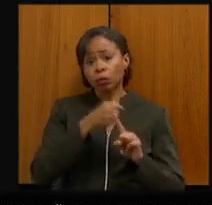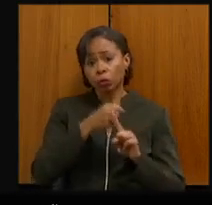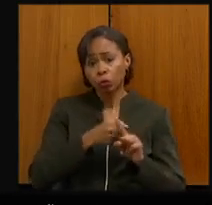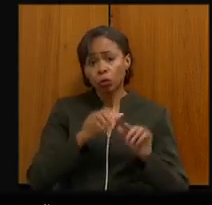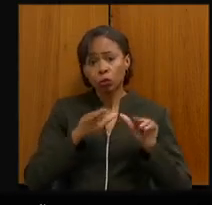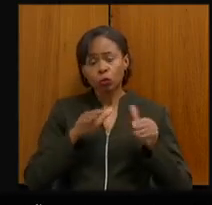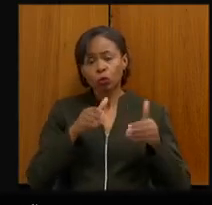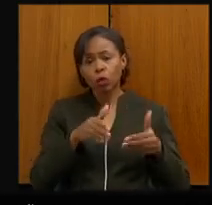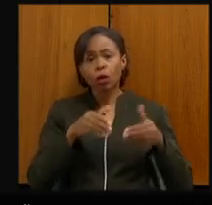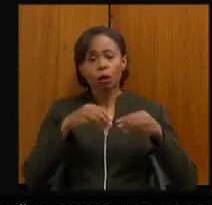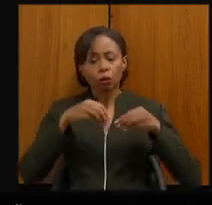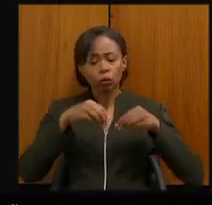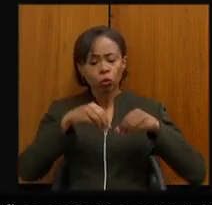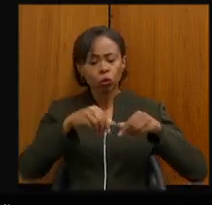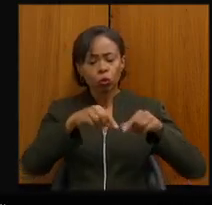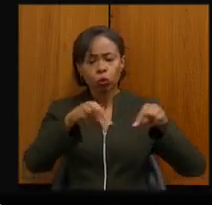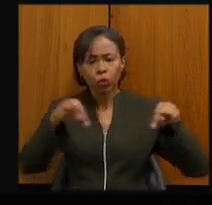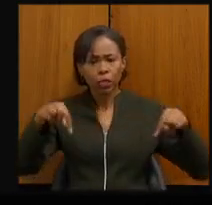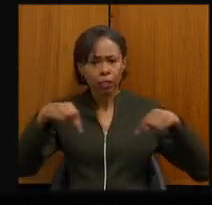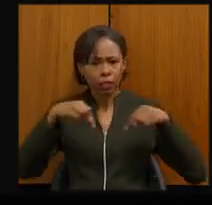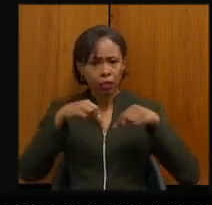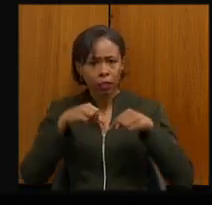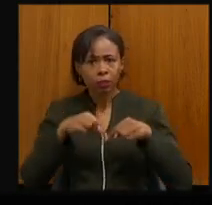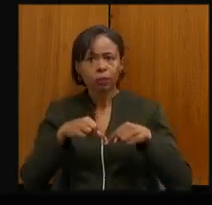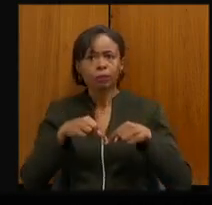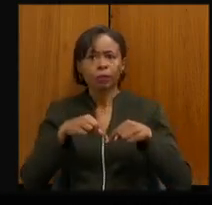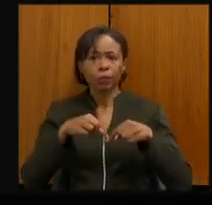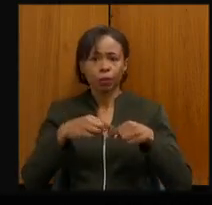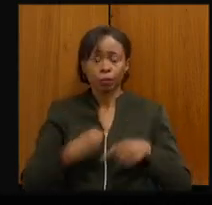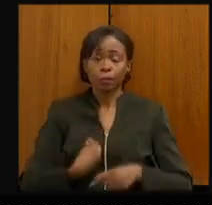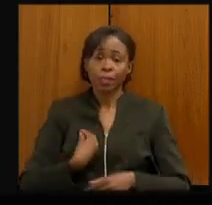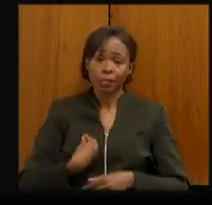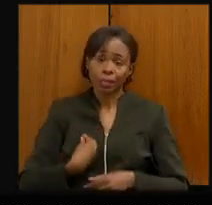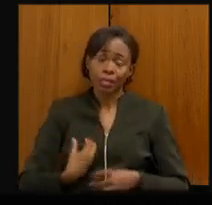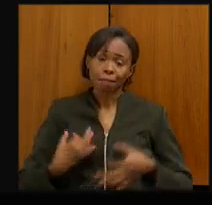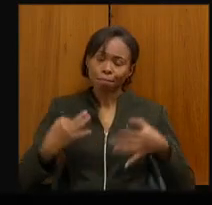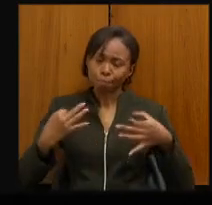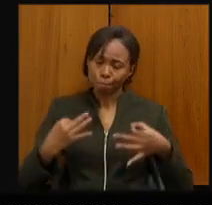pela pela resistência pela dignidade né